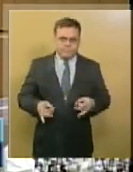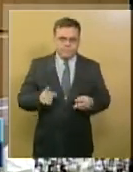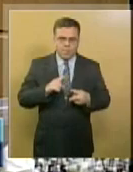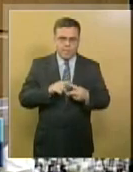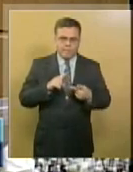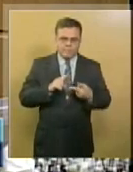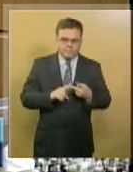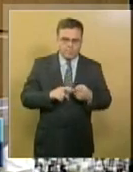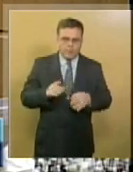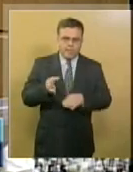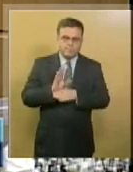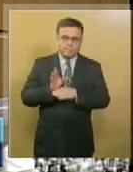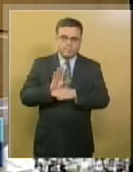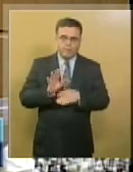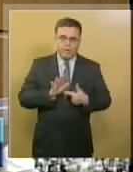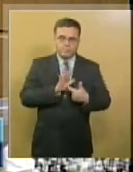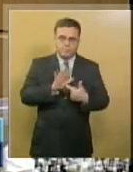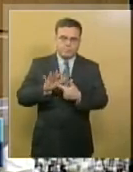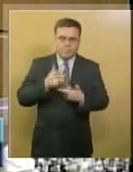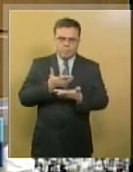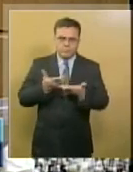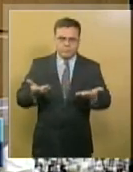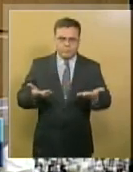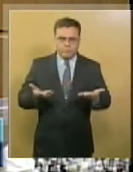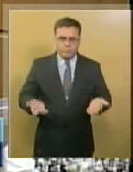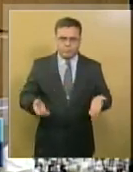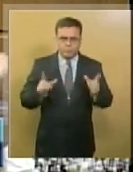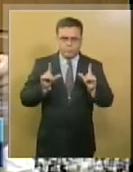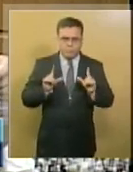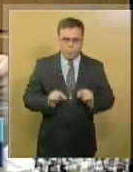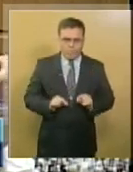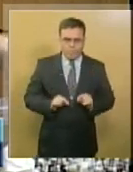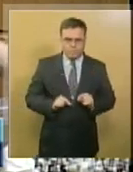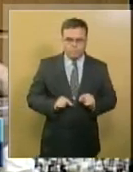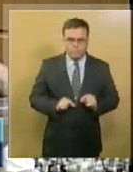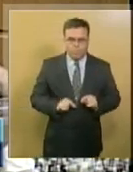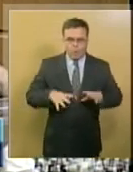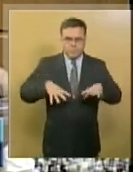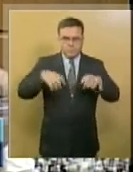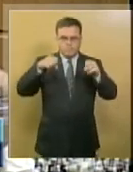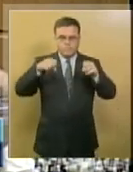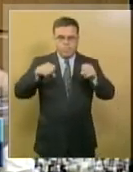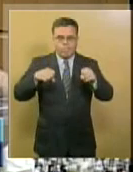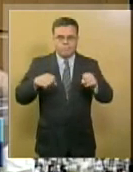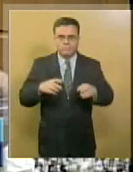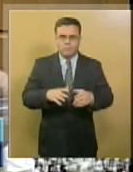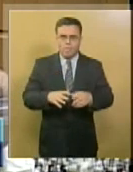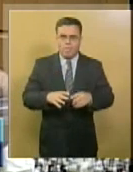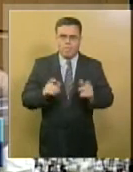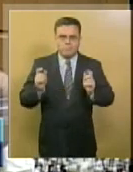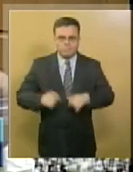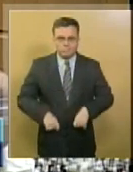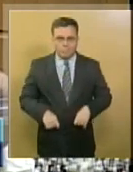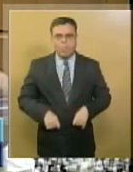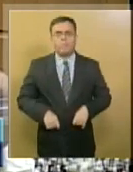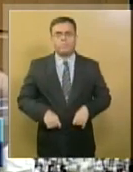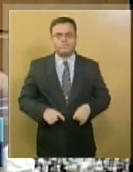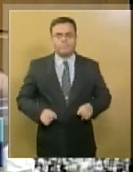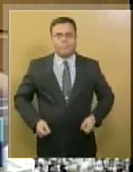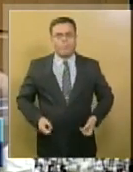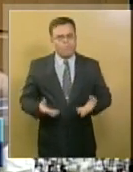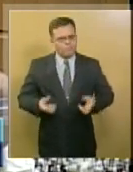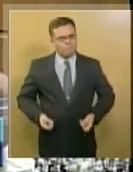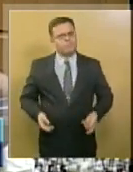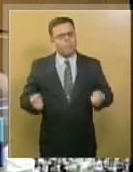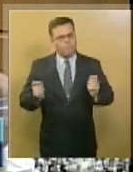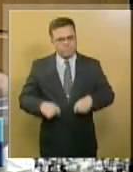vídeos pequenininhos, que eu gostaria de pedir agora para apresentar, reduzir um pouco a luz e mostrar que é possível e com um custo muito baixo, e se